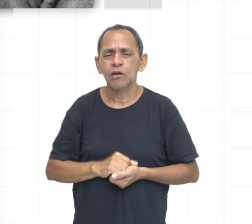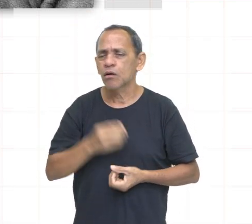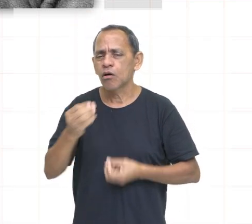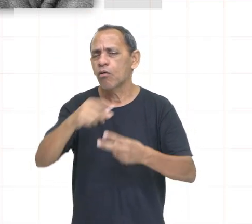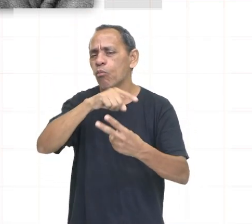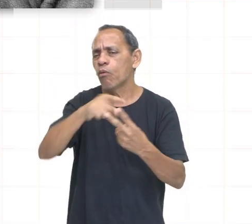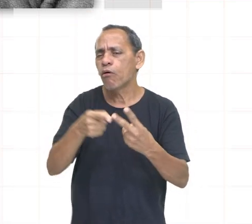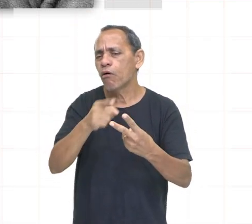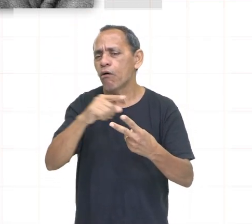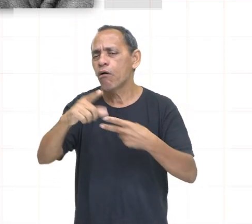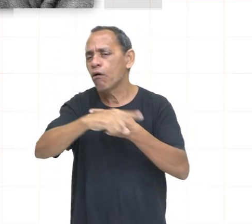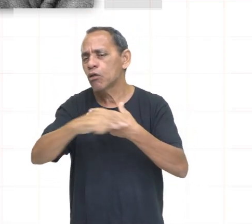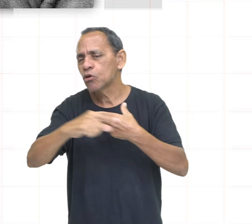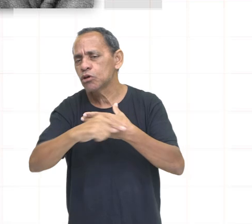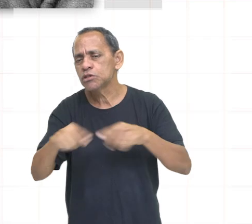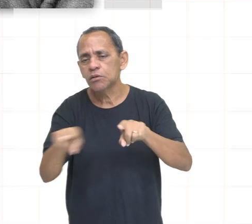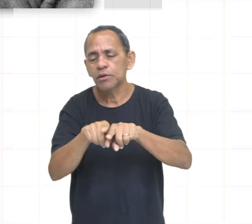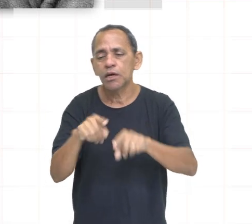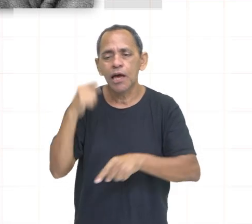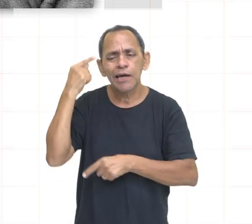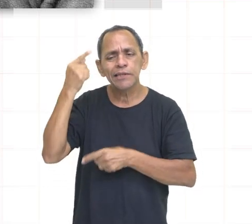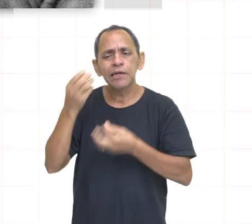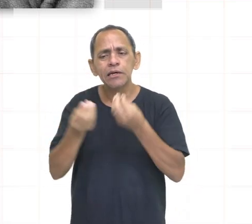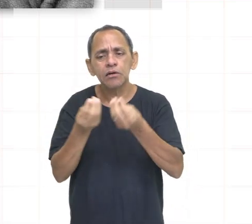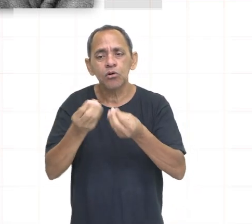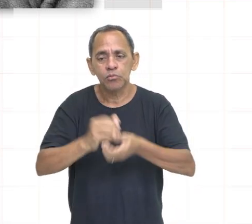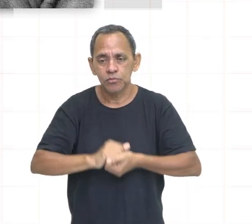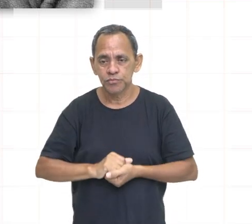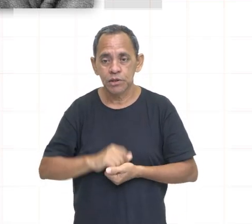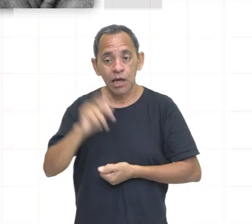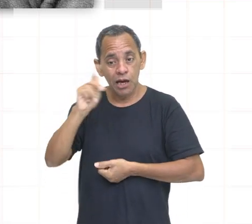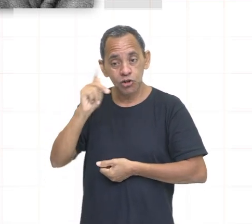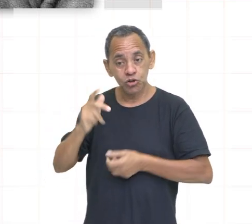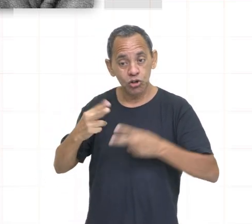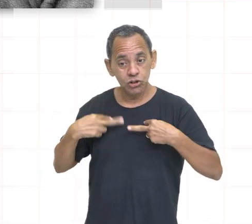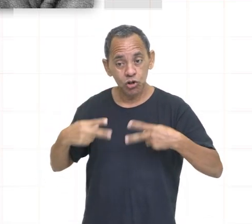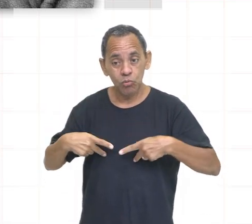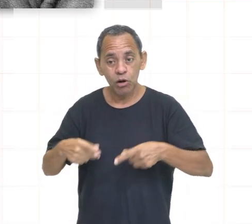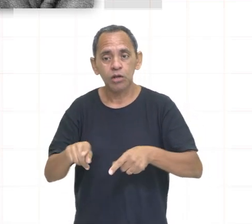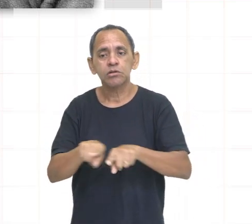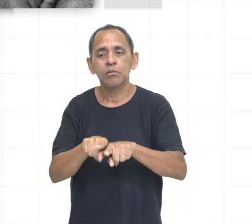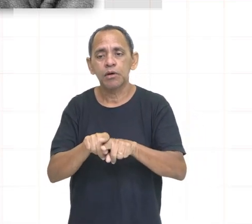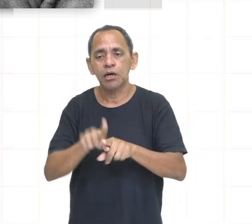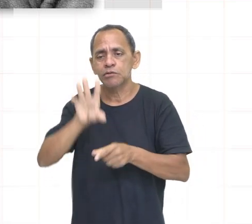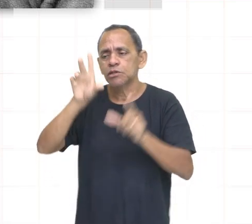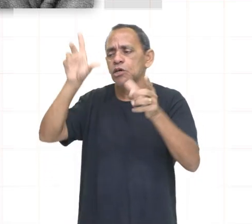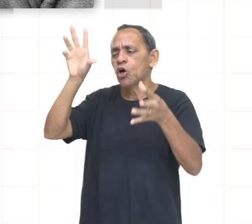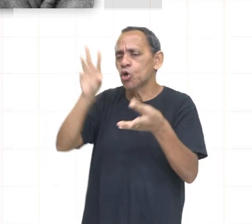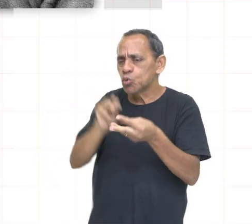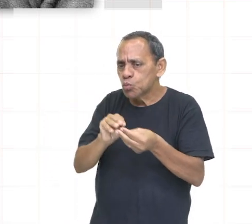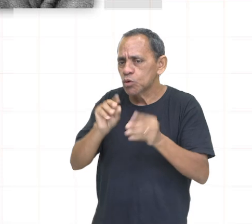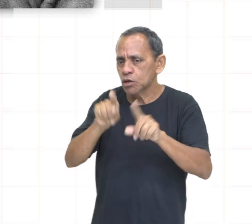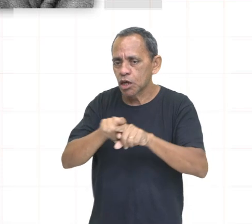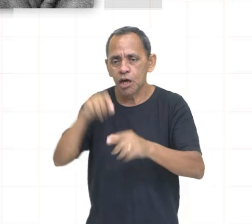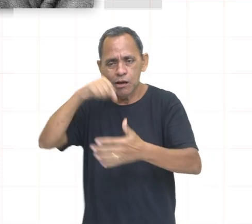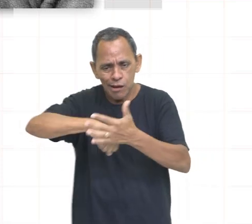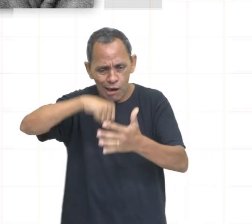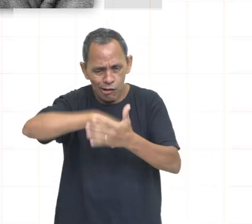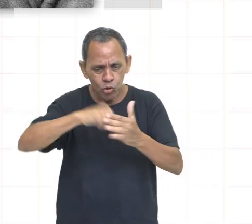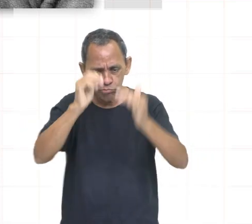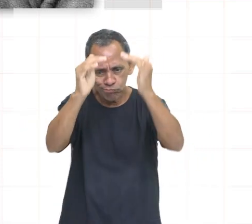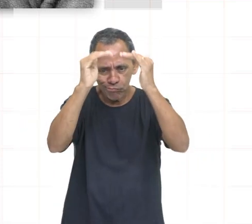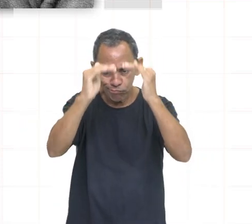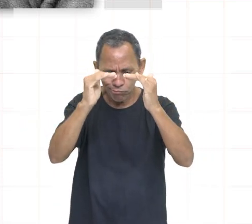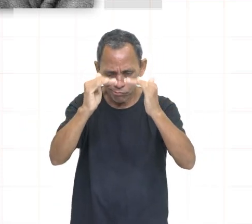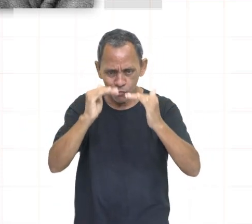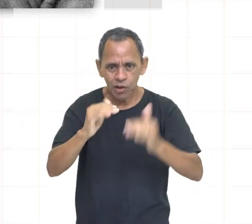Karl Marx e do Friedrich Engels. Era a ideia, galera, que a história humana se resumia à luta